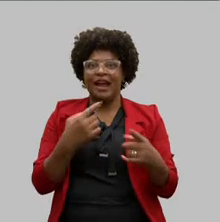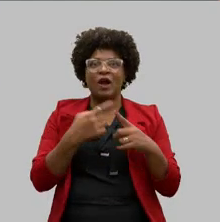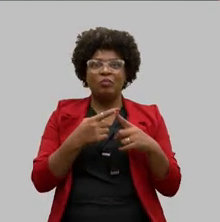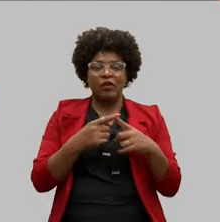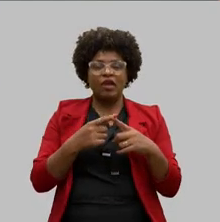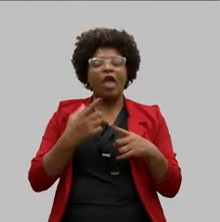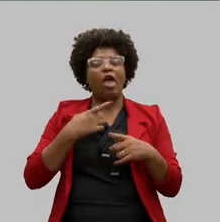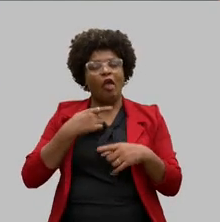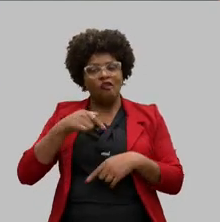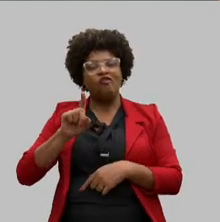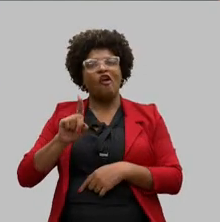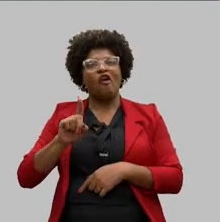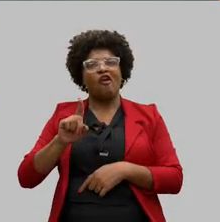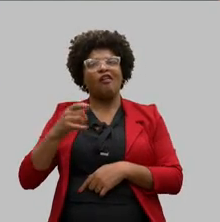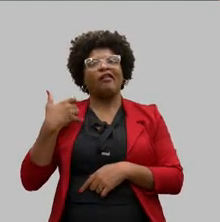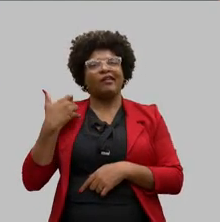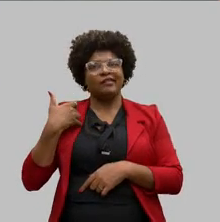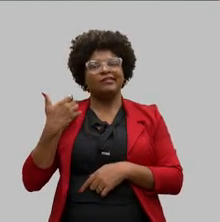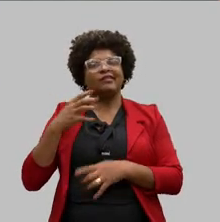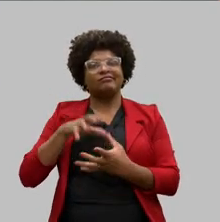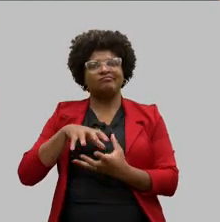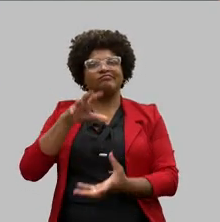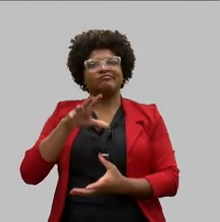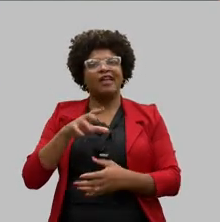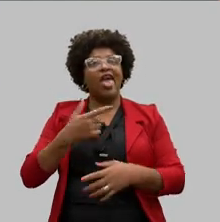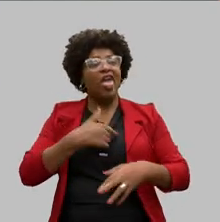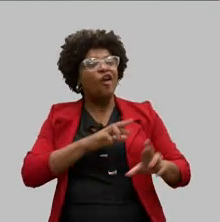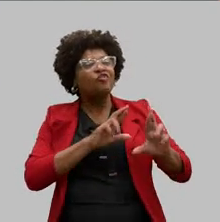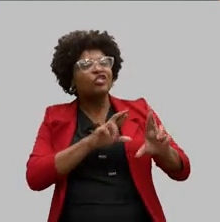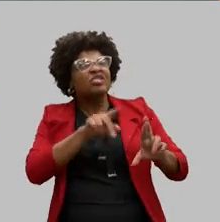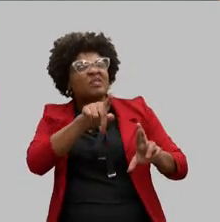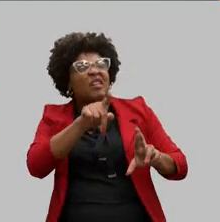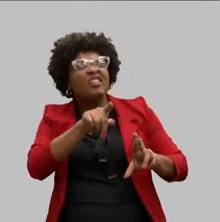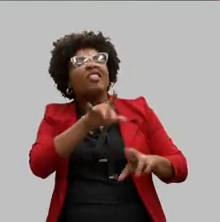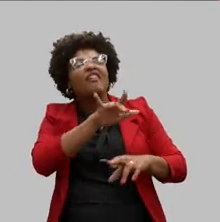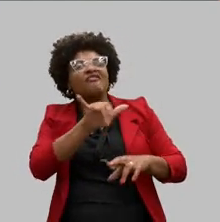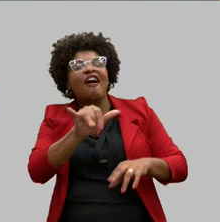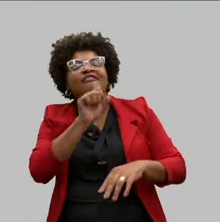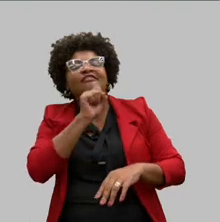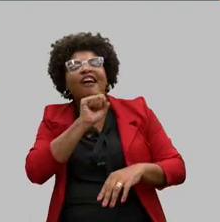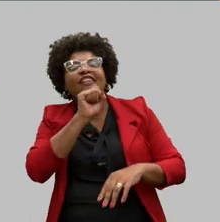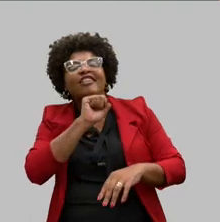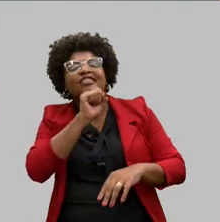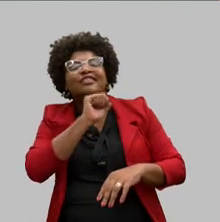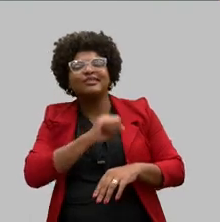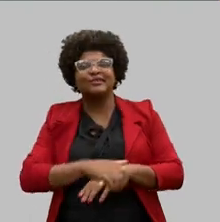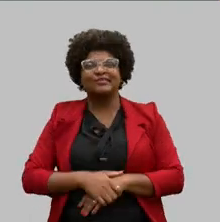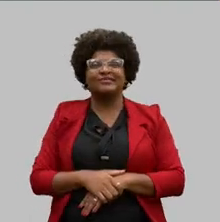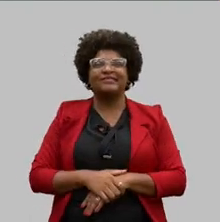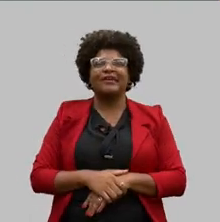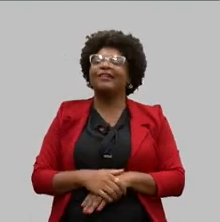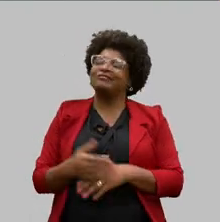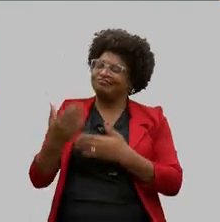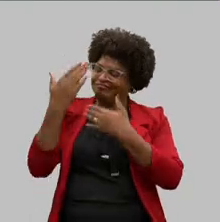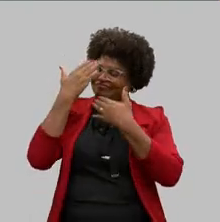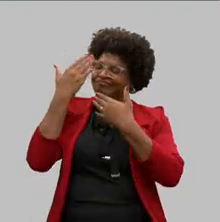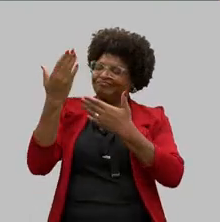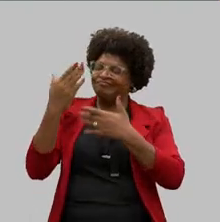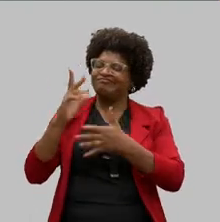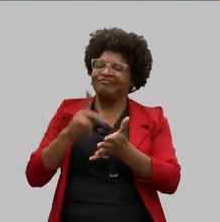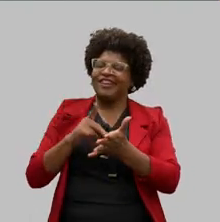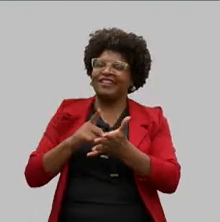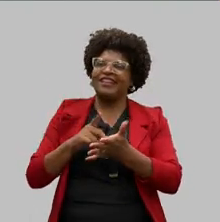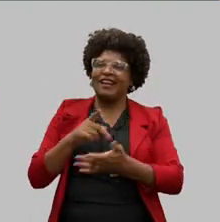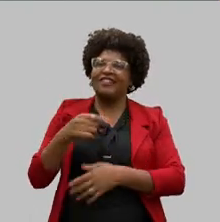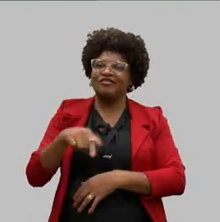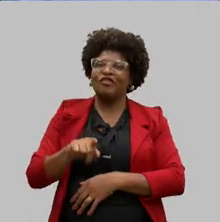lá e Rodrigo vou torcer para você ficar bem velhinho meu amigo bastante